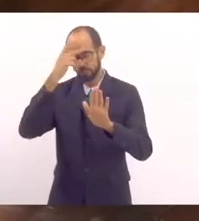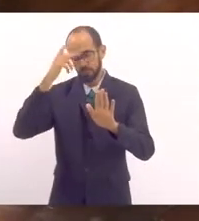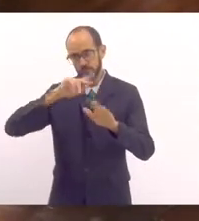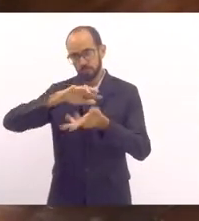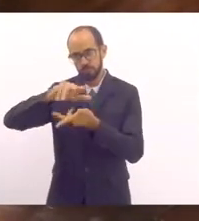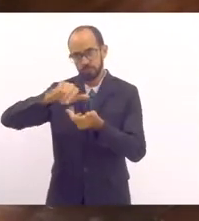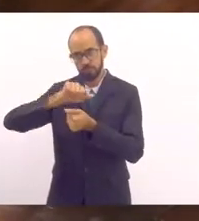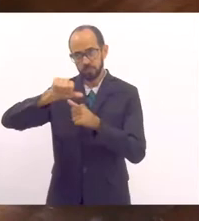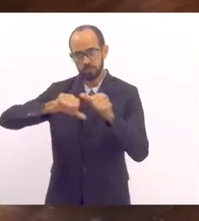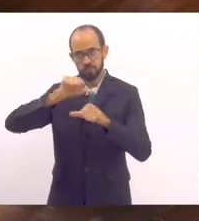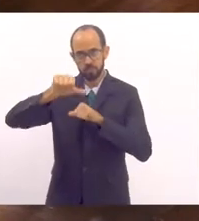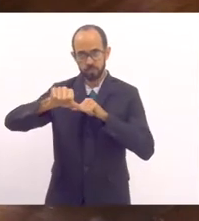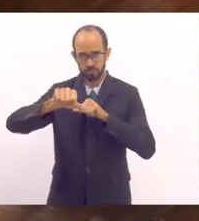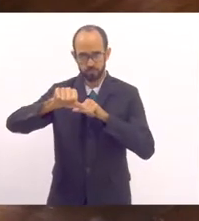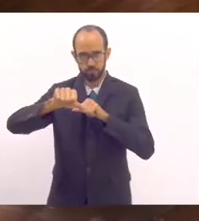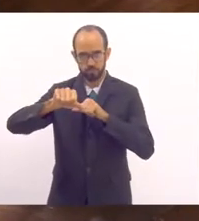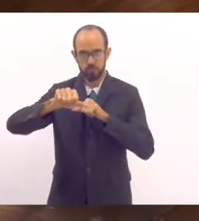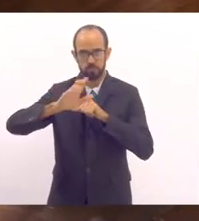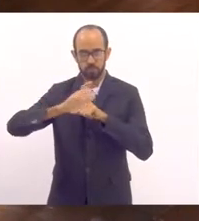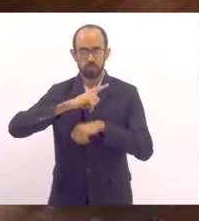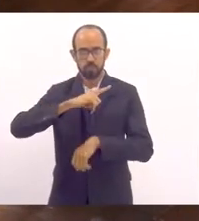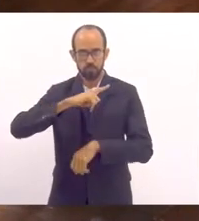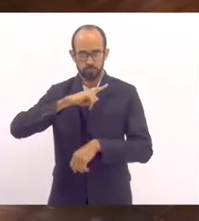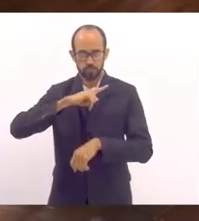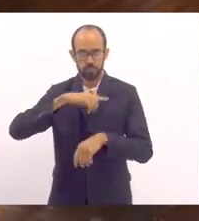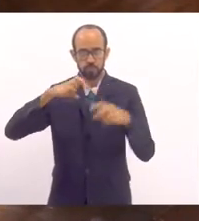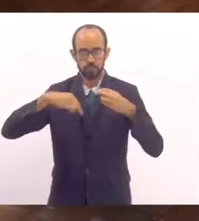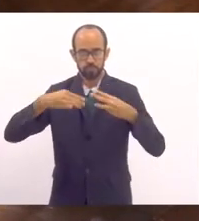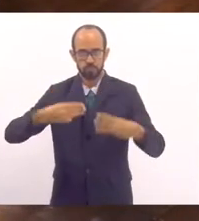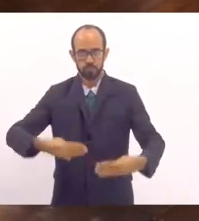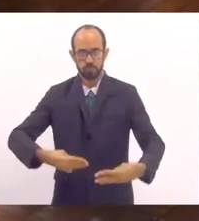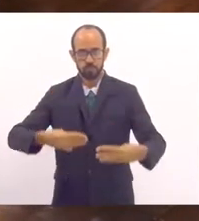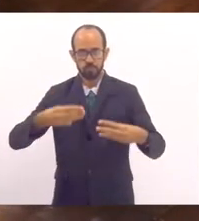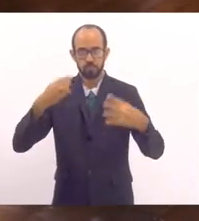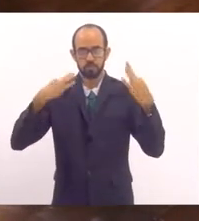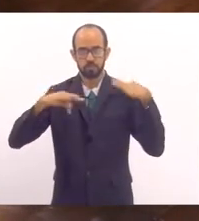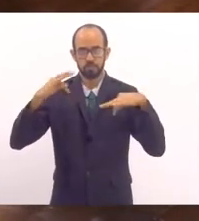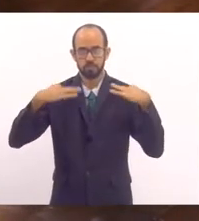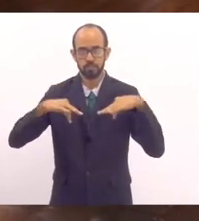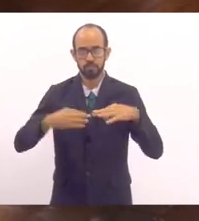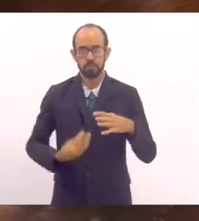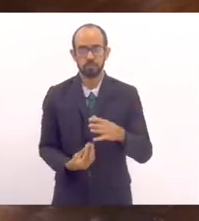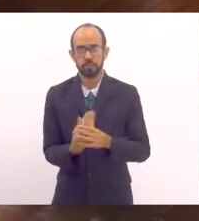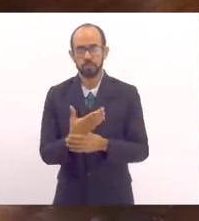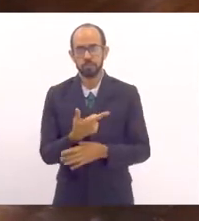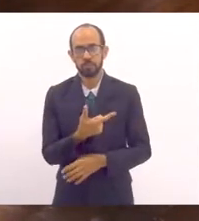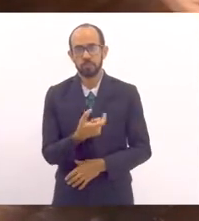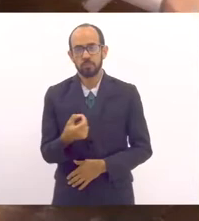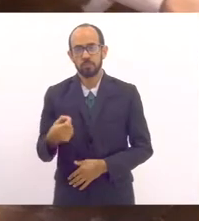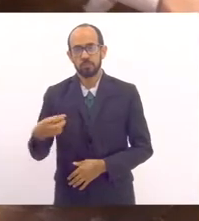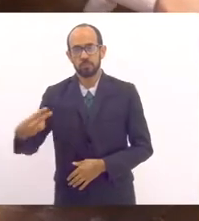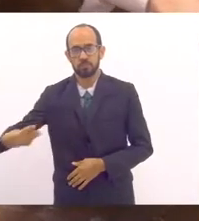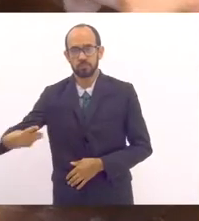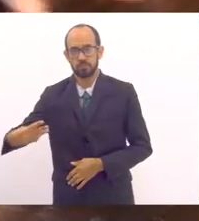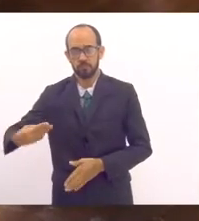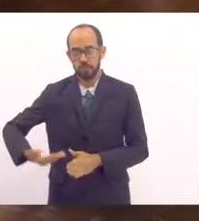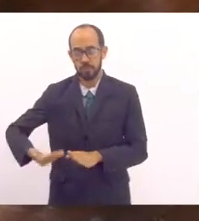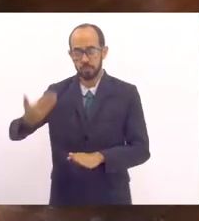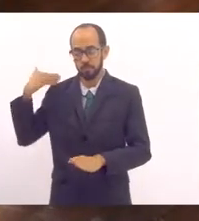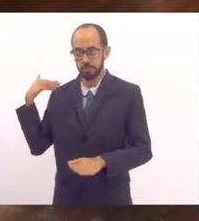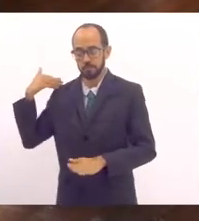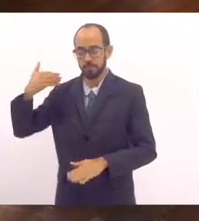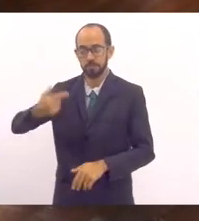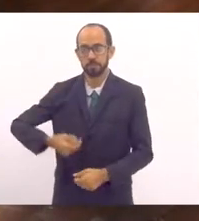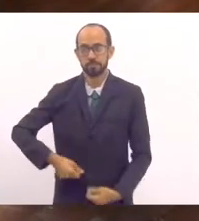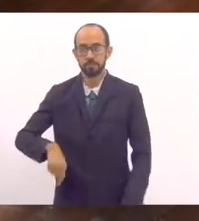nós estamos em mudança. Então, o Ministério do Turismo ele só nasceu em 2003. De 2003 para trás, nós